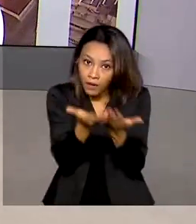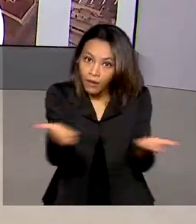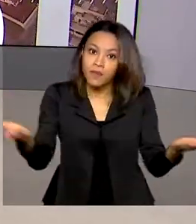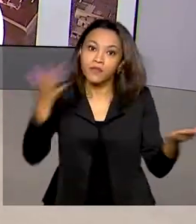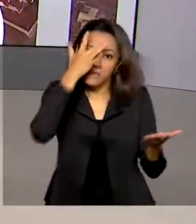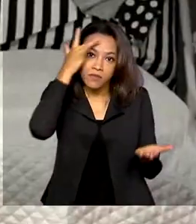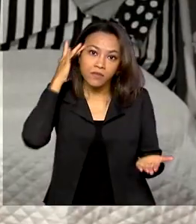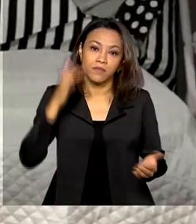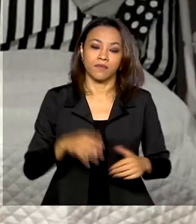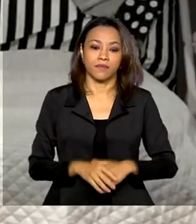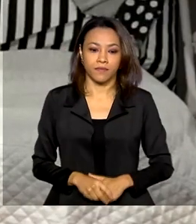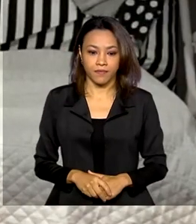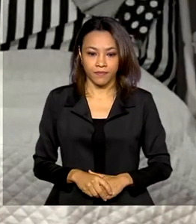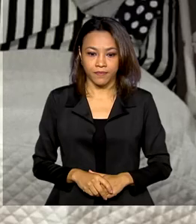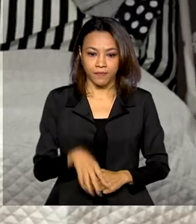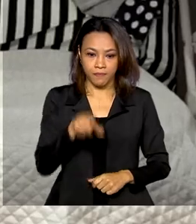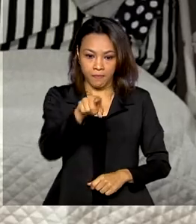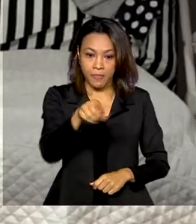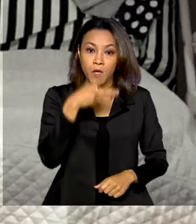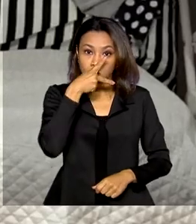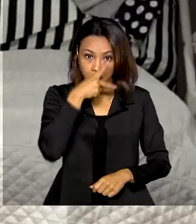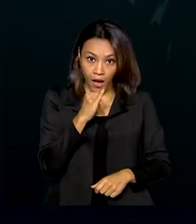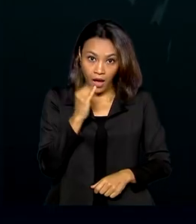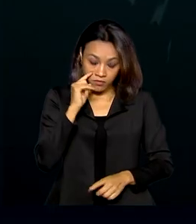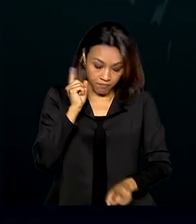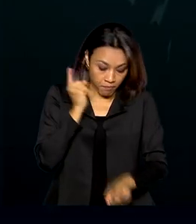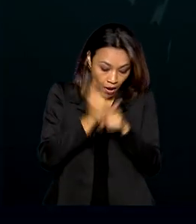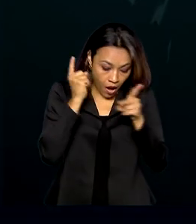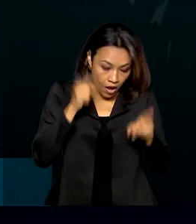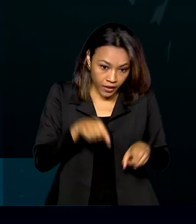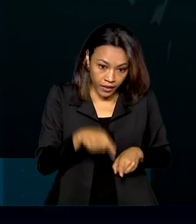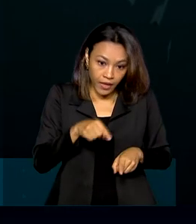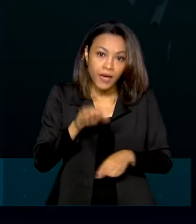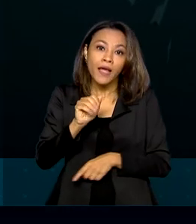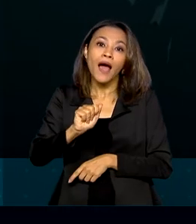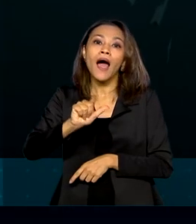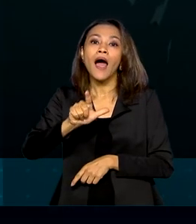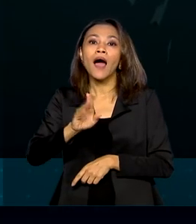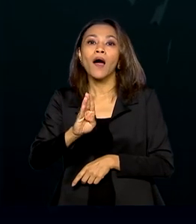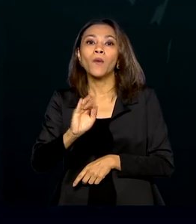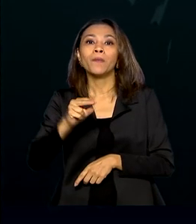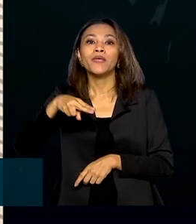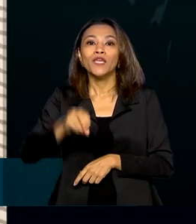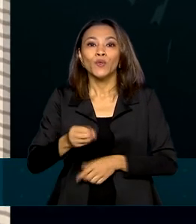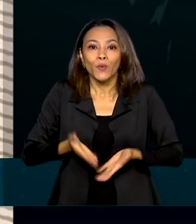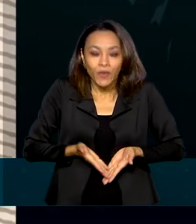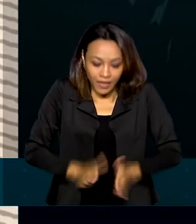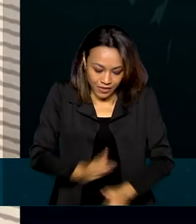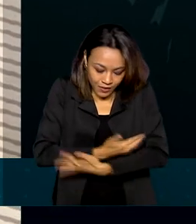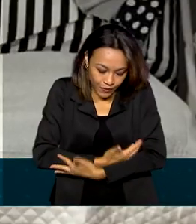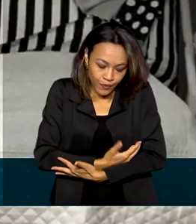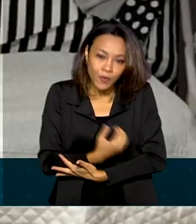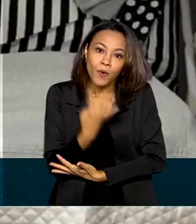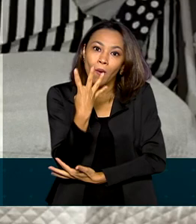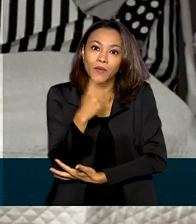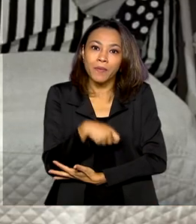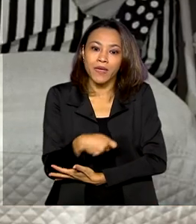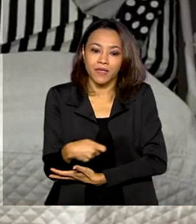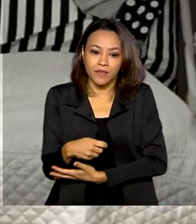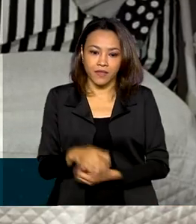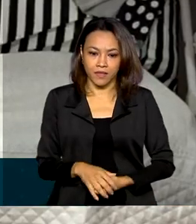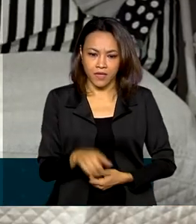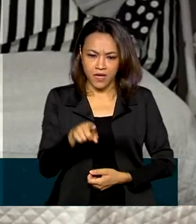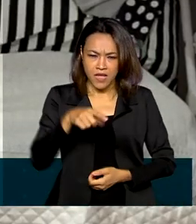pacientes. Os pais do João descobriram que ele era albino logo após o parto, há 4 meses. Nessa hora a